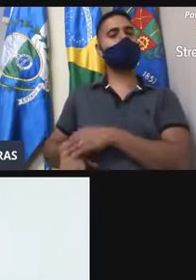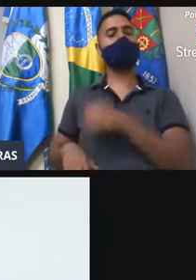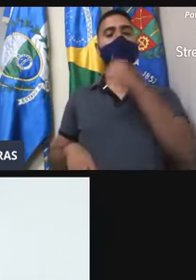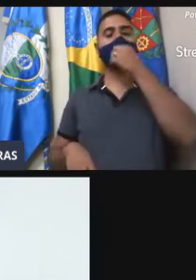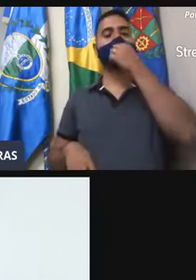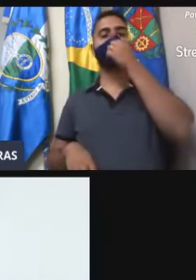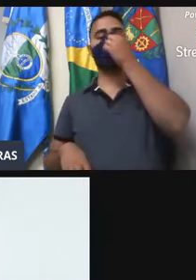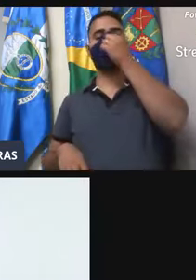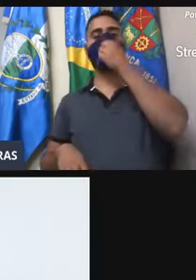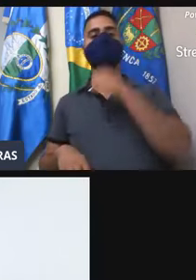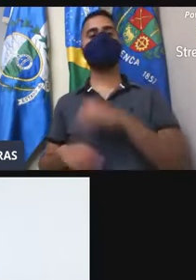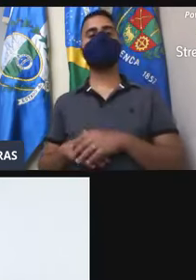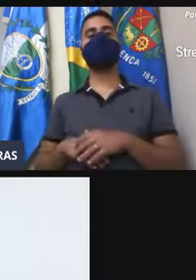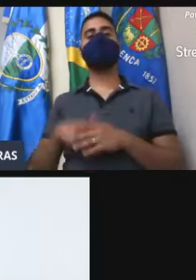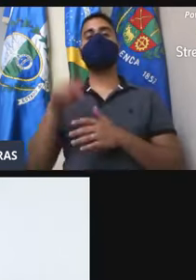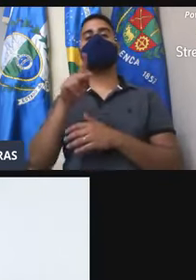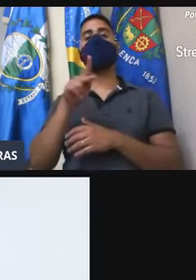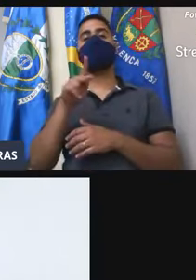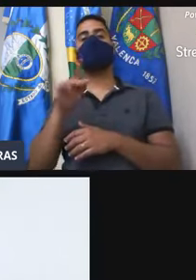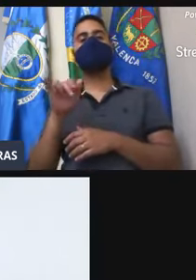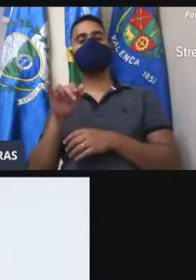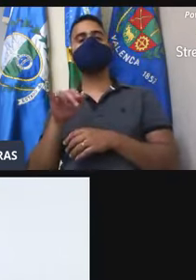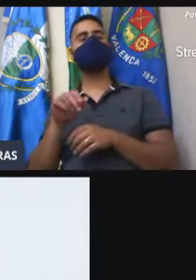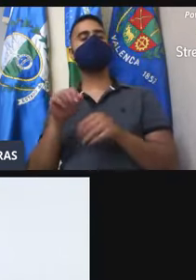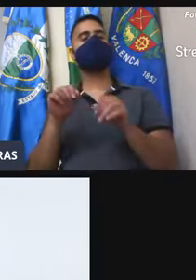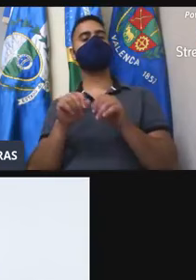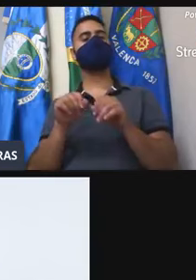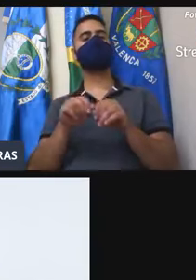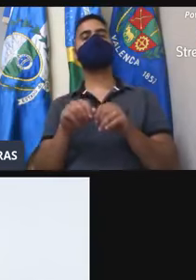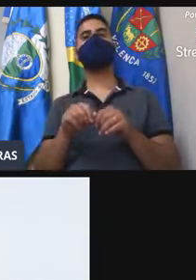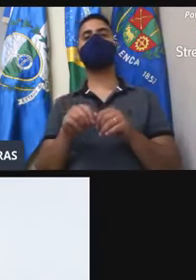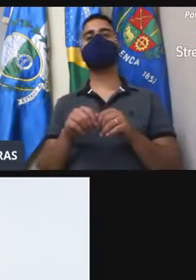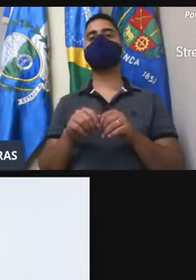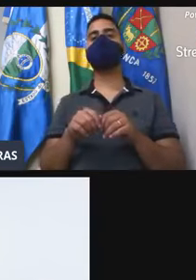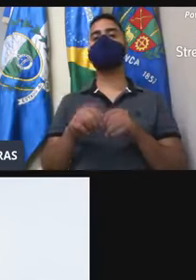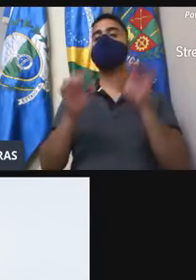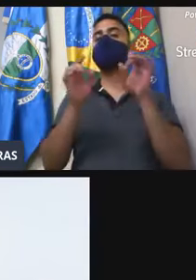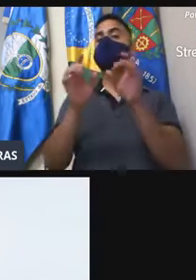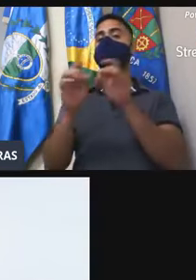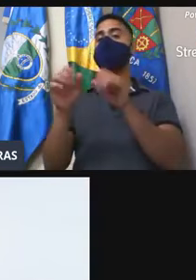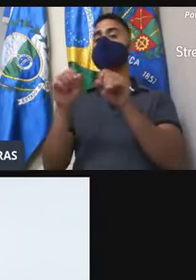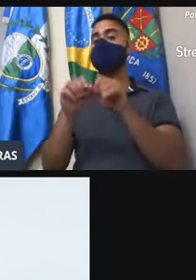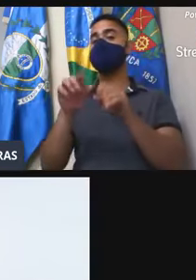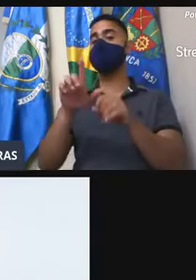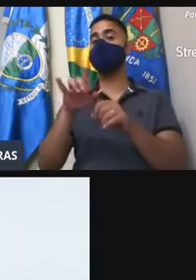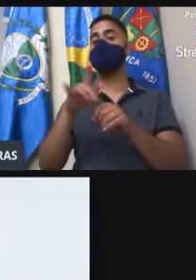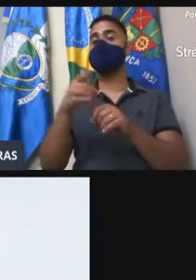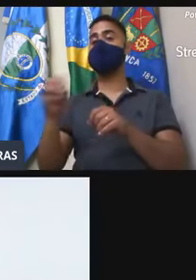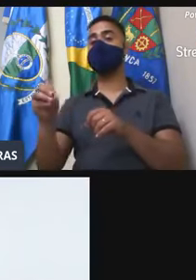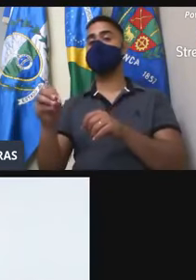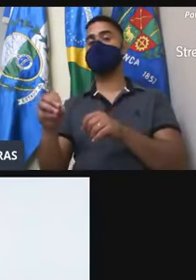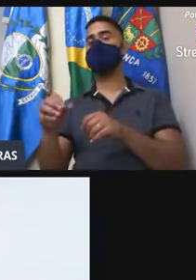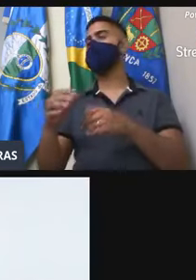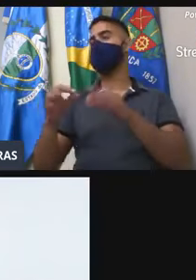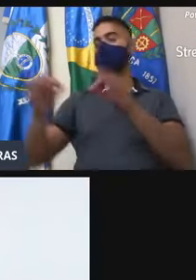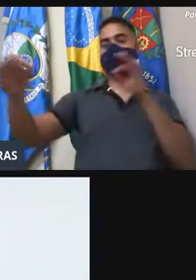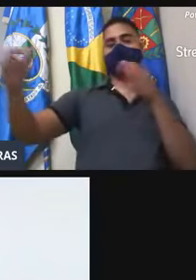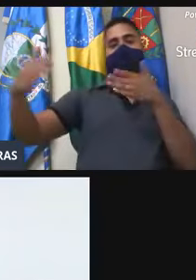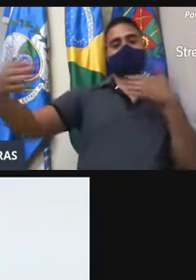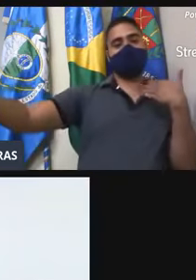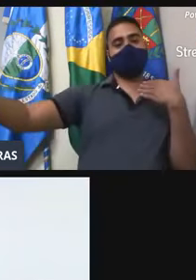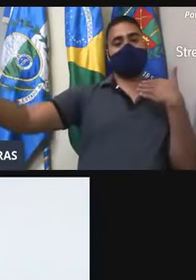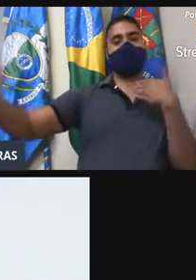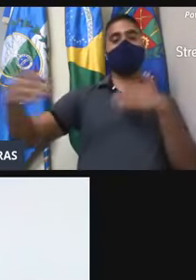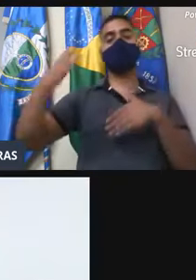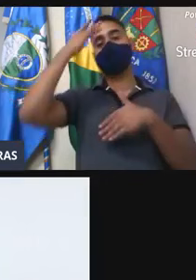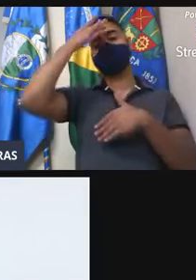60, e lá o meu pai, que é o tradicional leiloeiro de Pentanha, fez o leilão, numa distância,